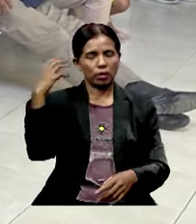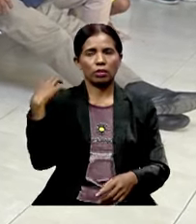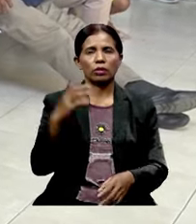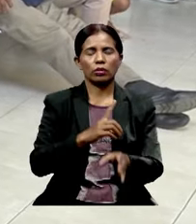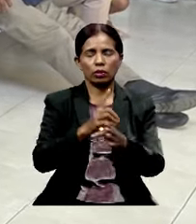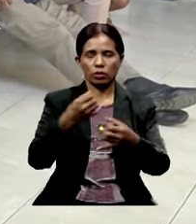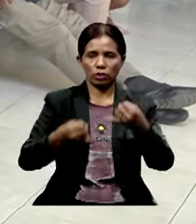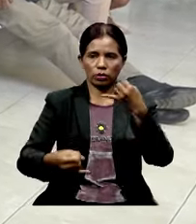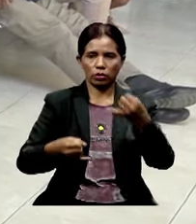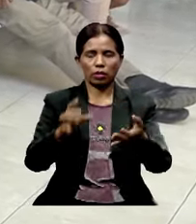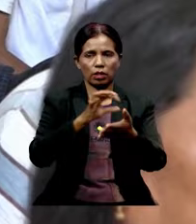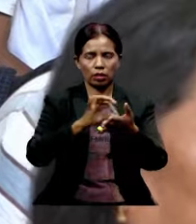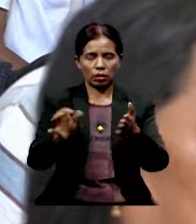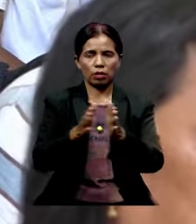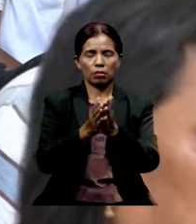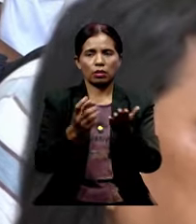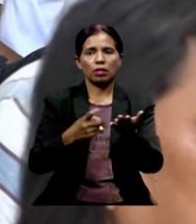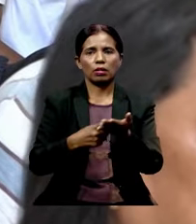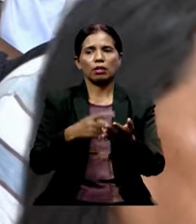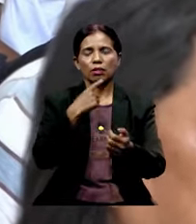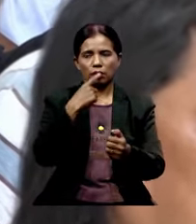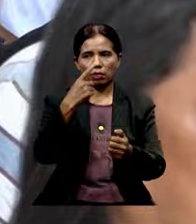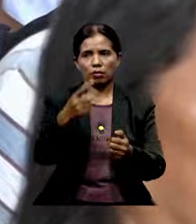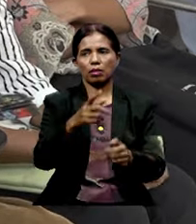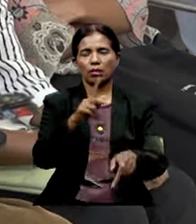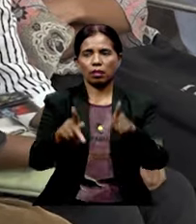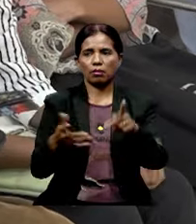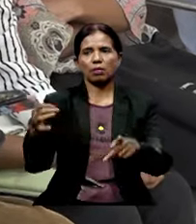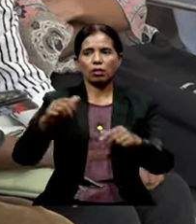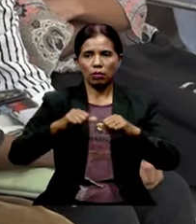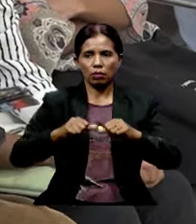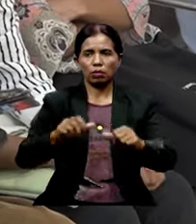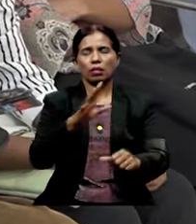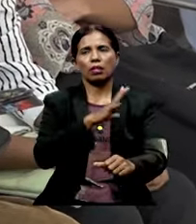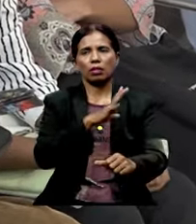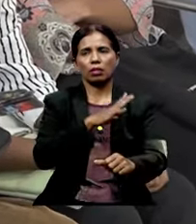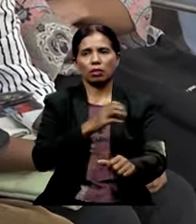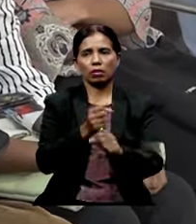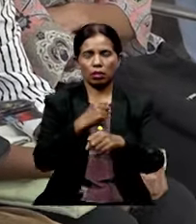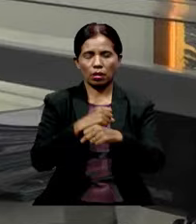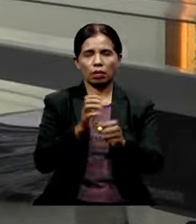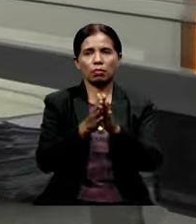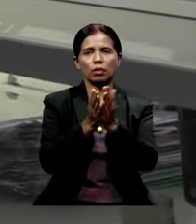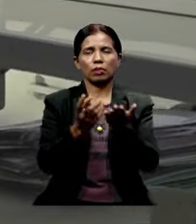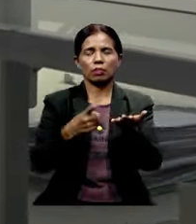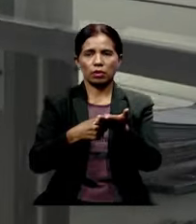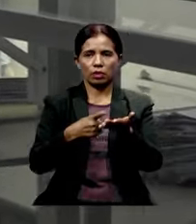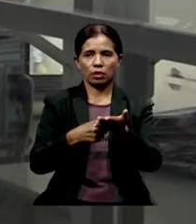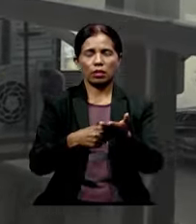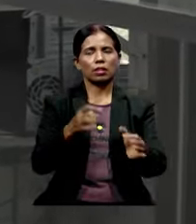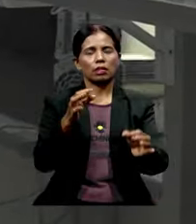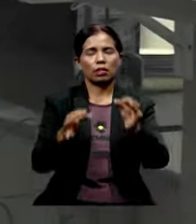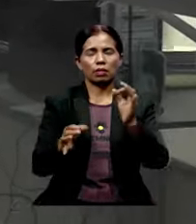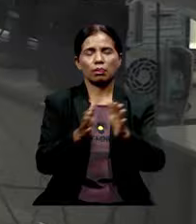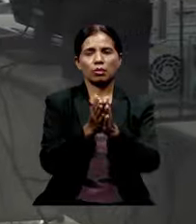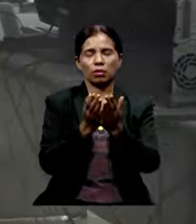Direção Nacional Registro Notariado Mandarim Hatudo, cidadão Sira continua rein o de trata passaporte mas que estou caderneta